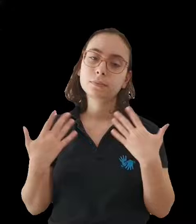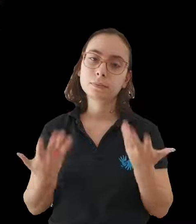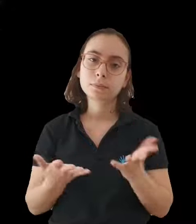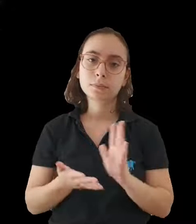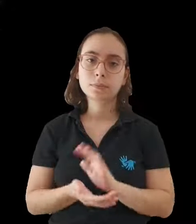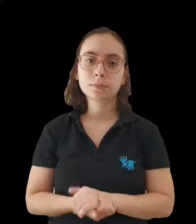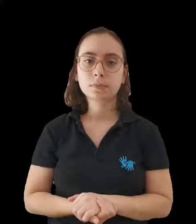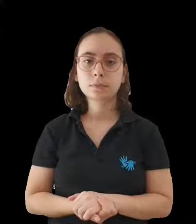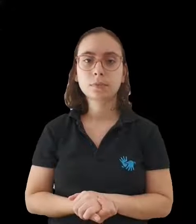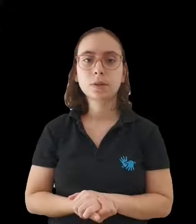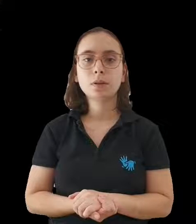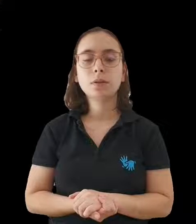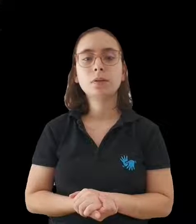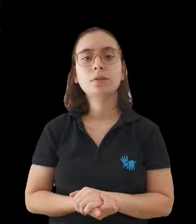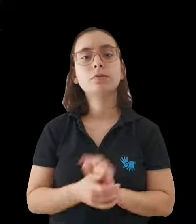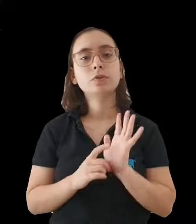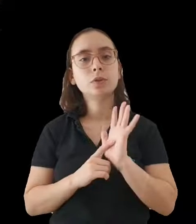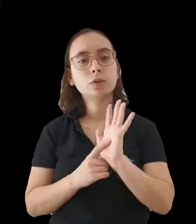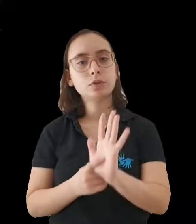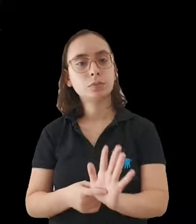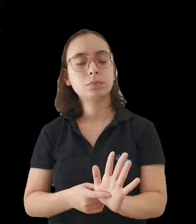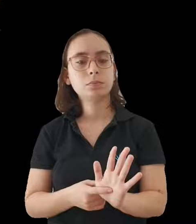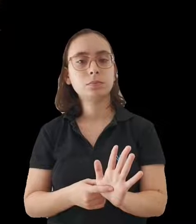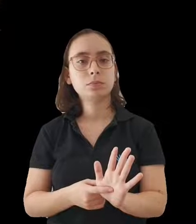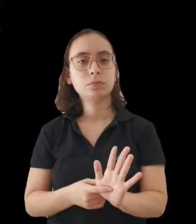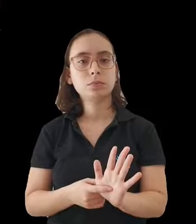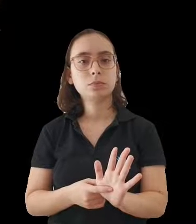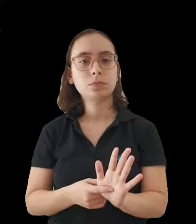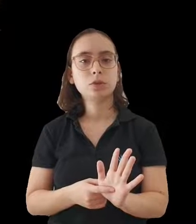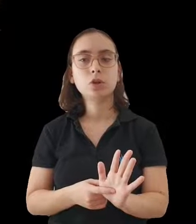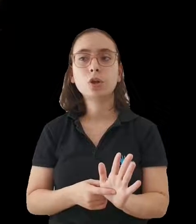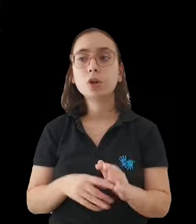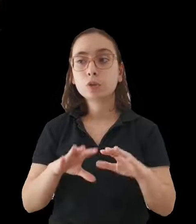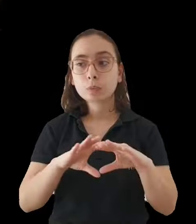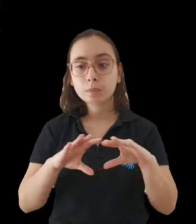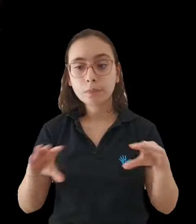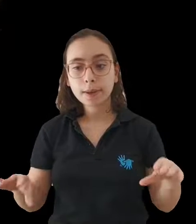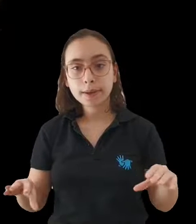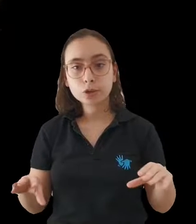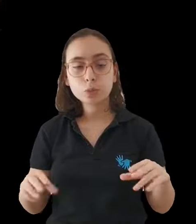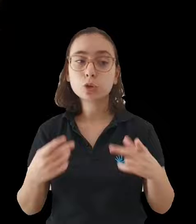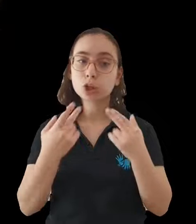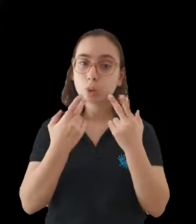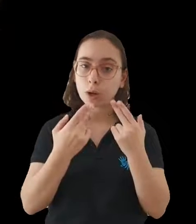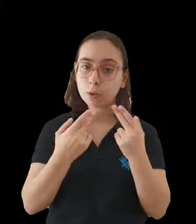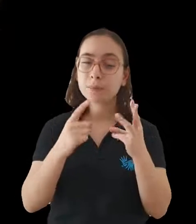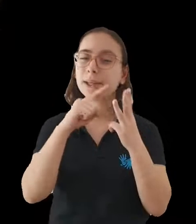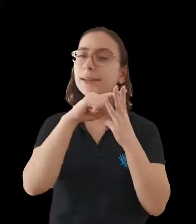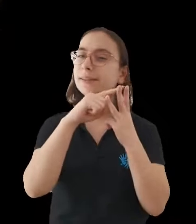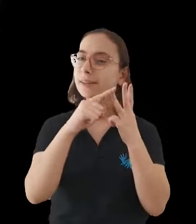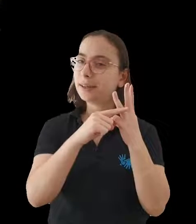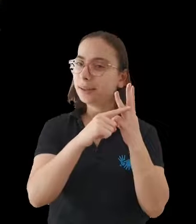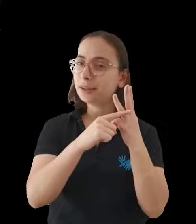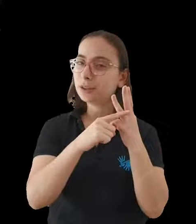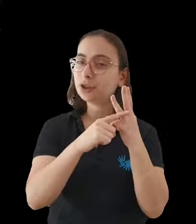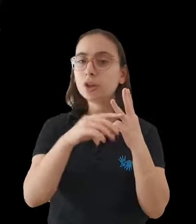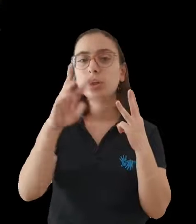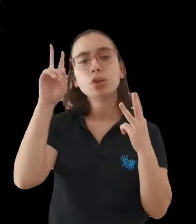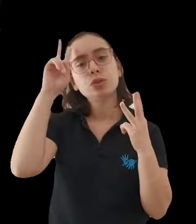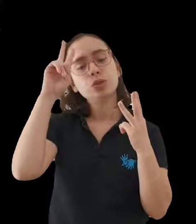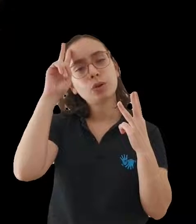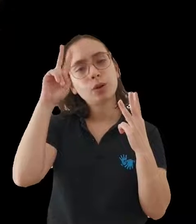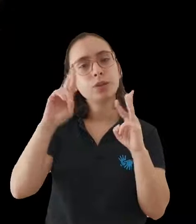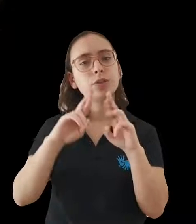vimos que com um mesmo material foram pensados 3 roteiros.